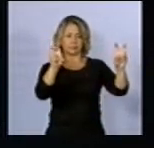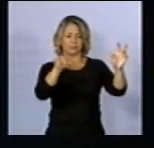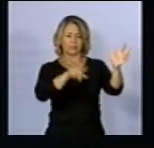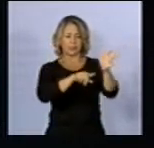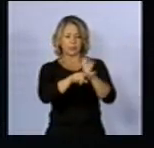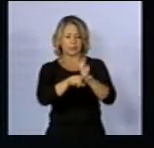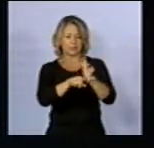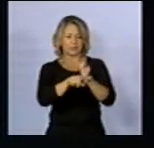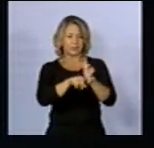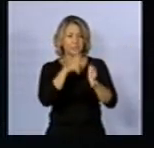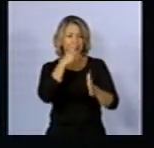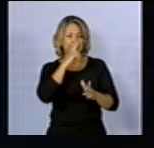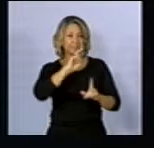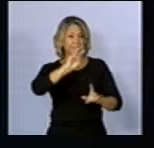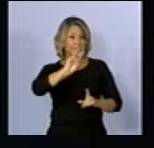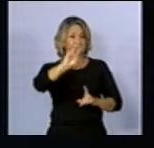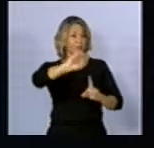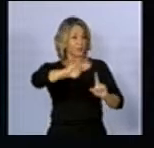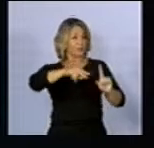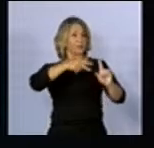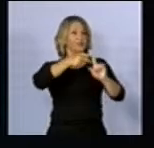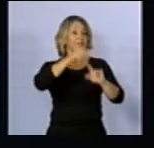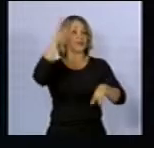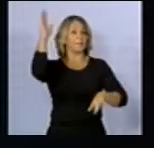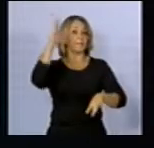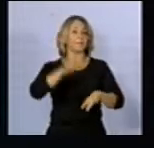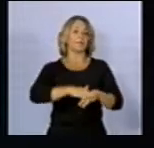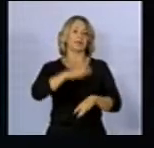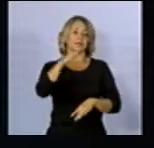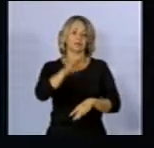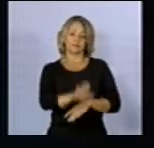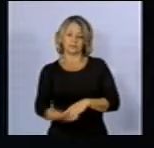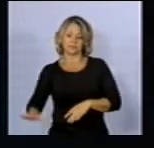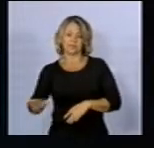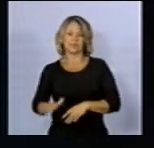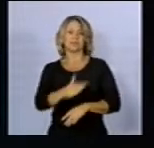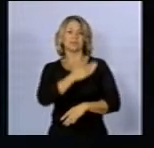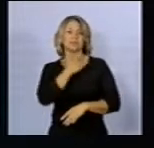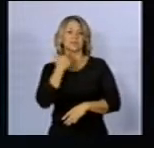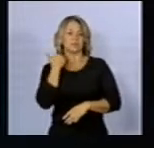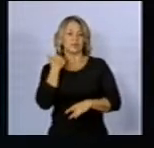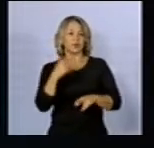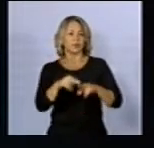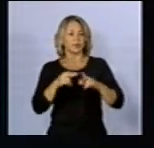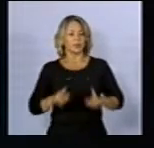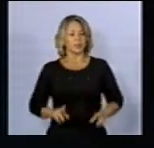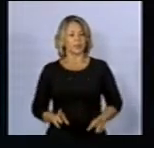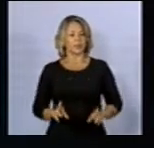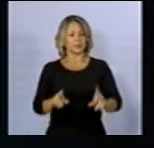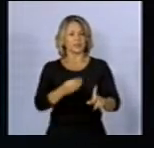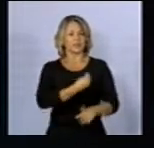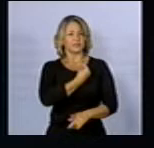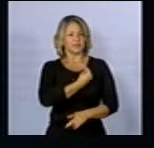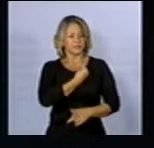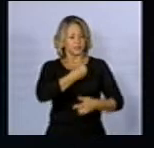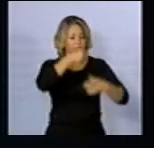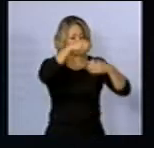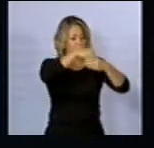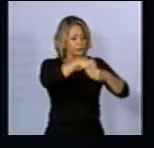5 vezes maior de uma criança que faleceu por leucemia ter vivido num